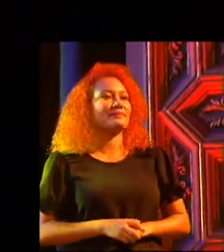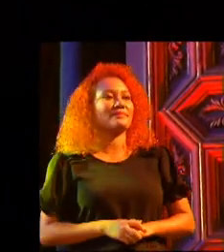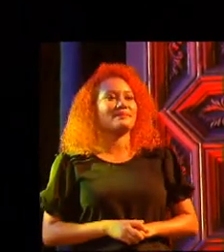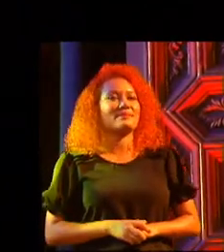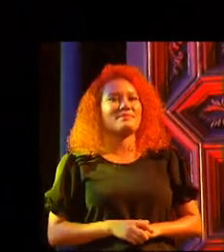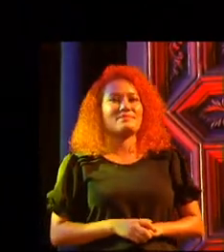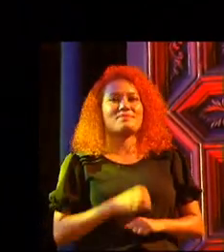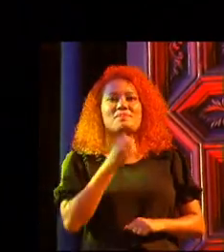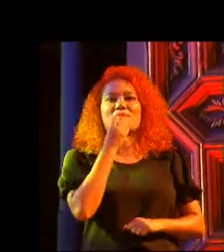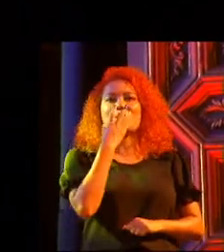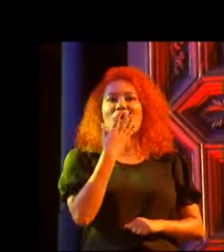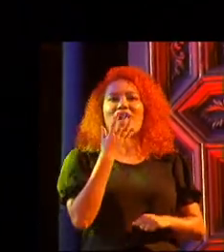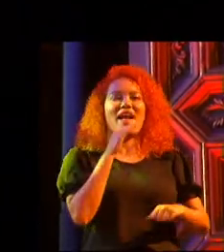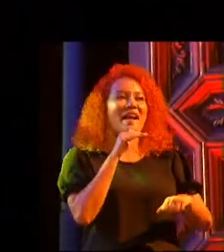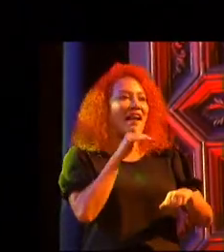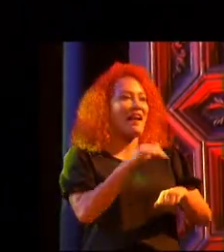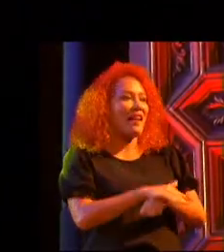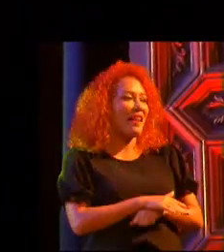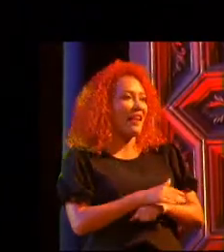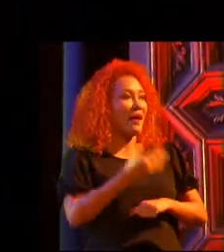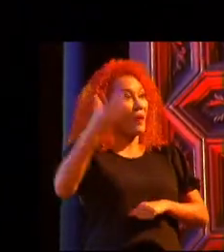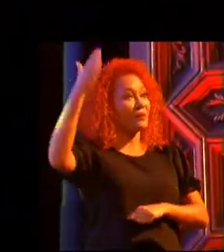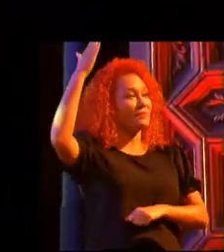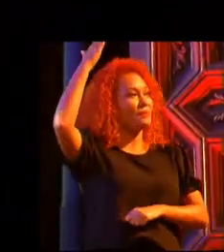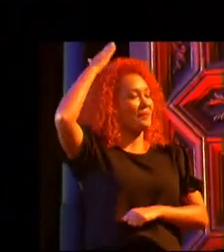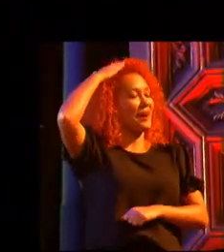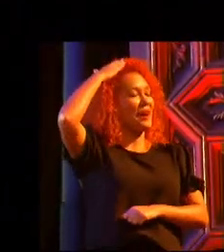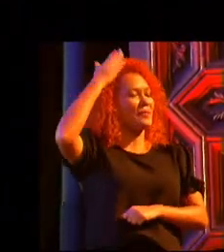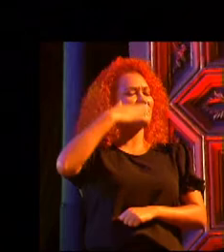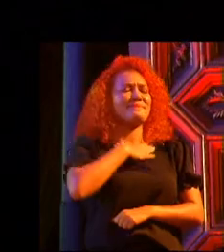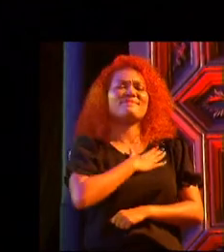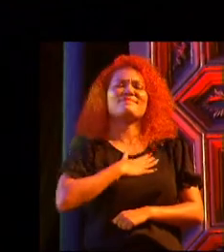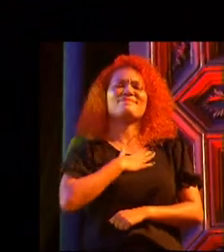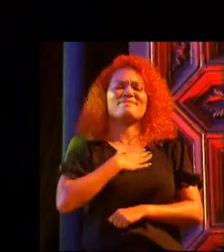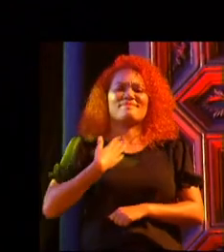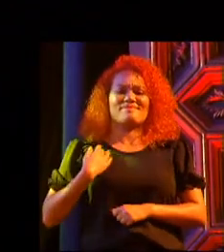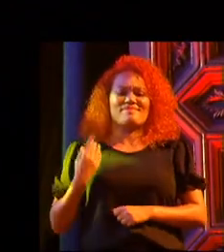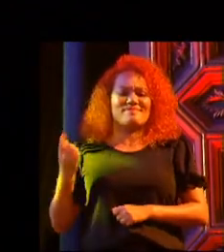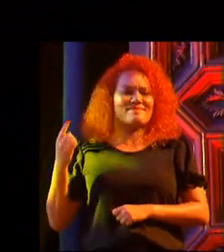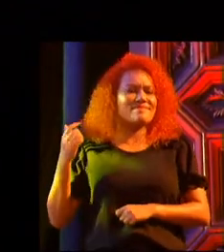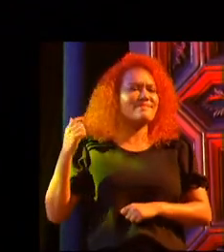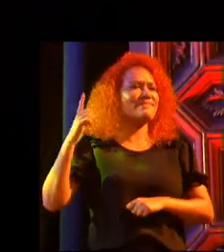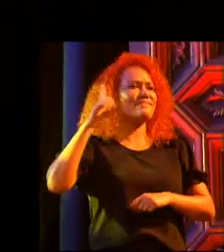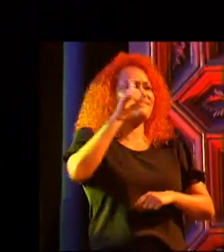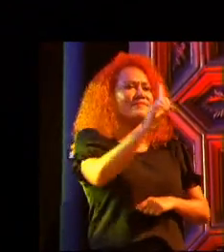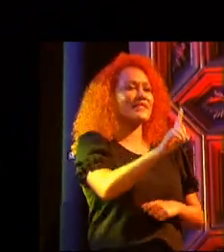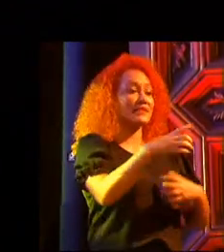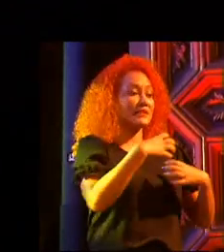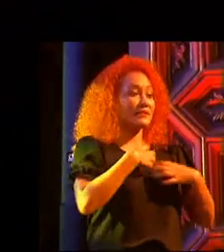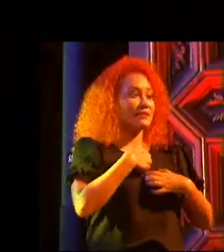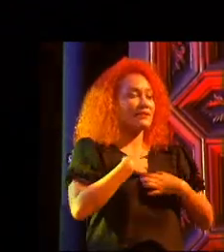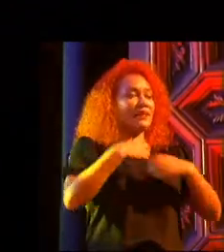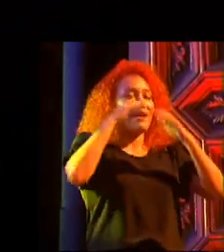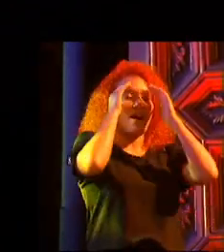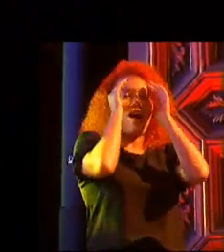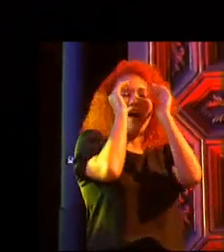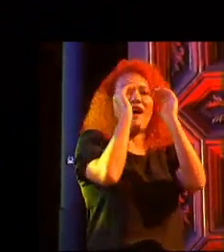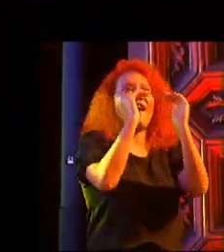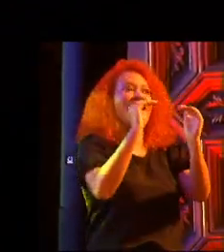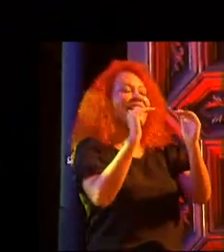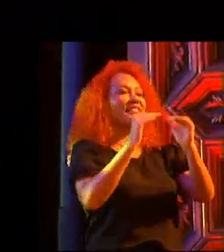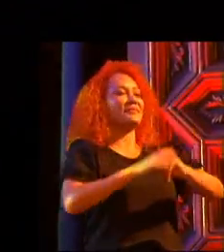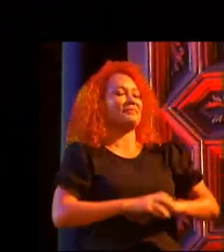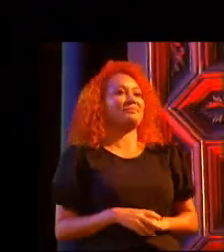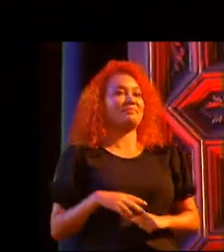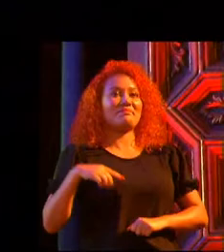Boa noite, Pará. É um prazer enorme estar aqui, na verdade é uma honra gigantesca estar aqui para a gente